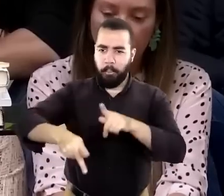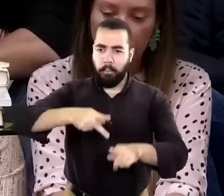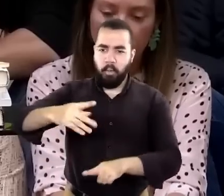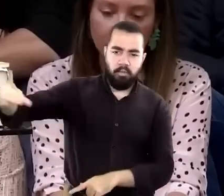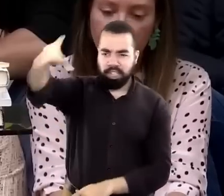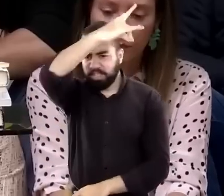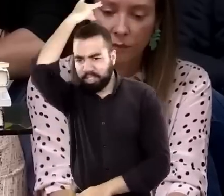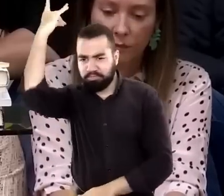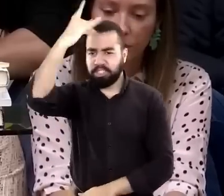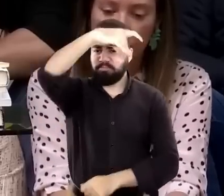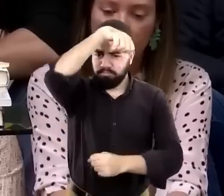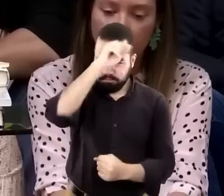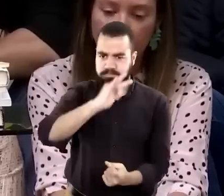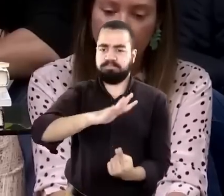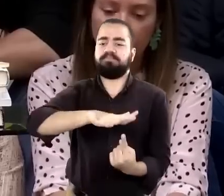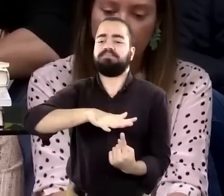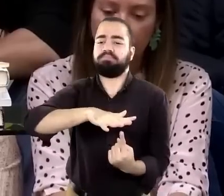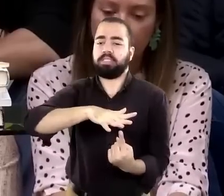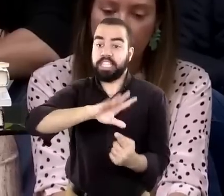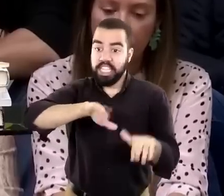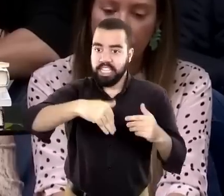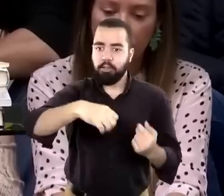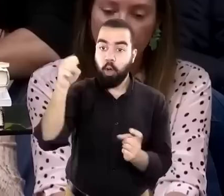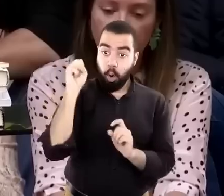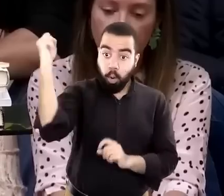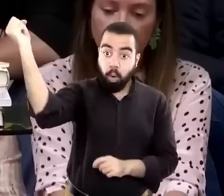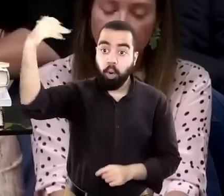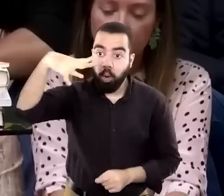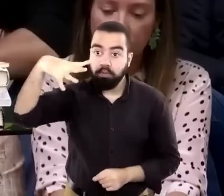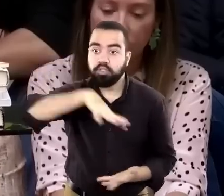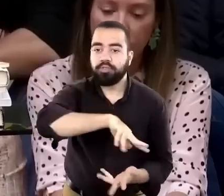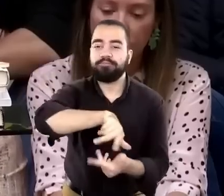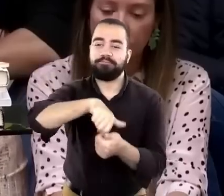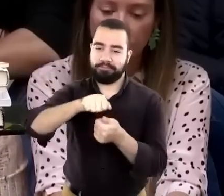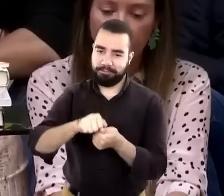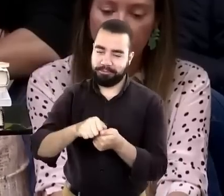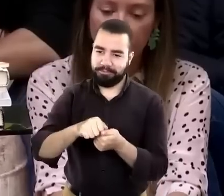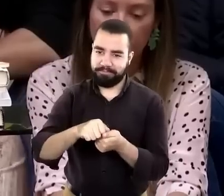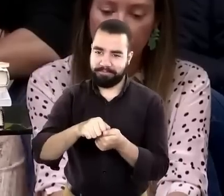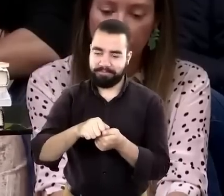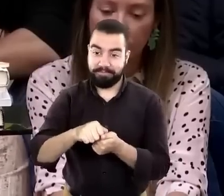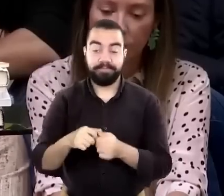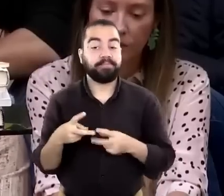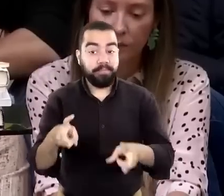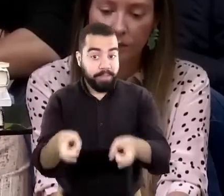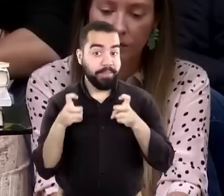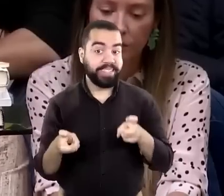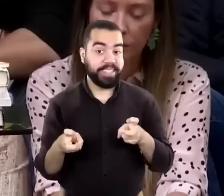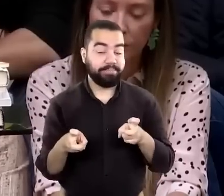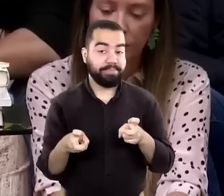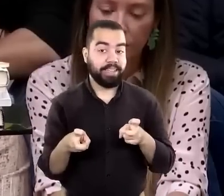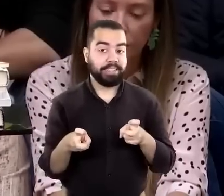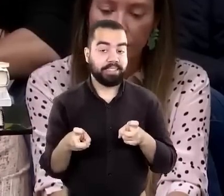luz para as nações, versos de 1 a 6. Vejam vocês comigo, que a visão que ele tem, a quinta